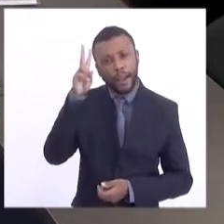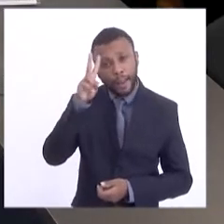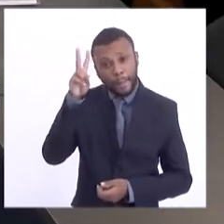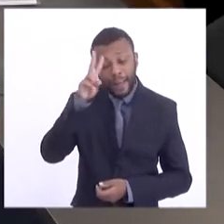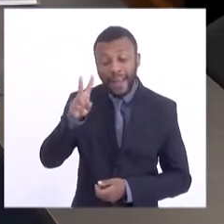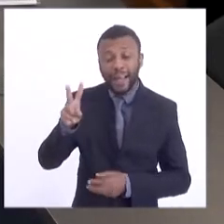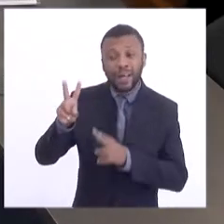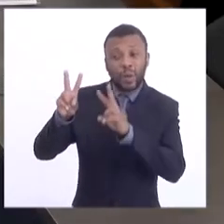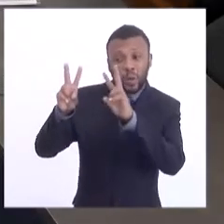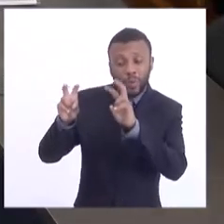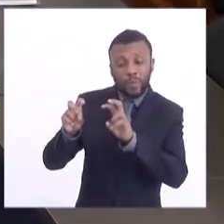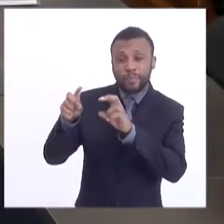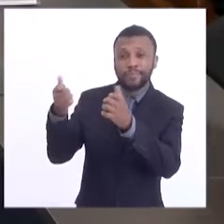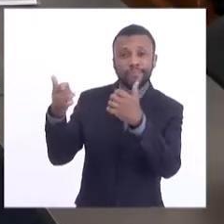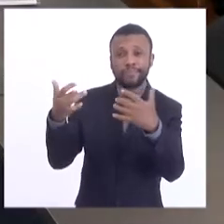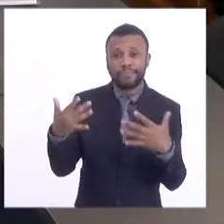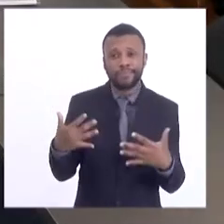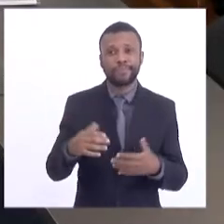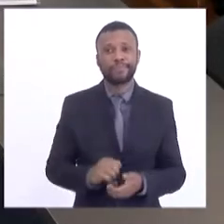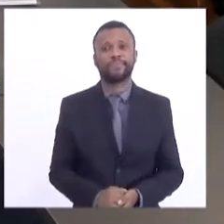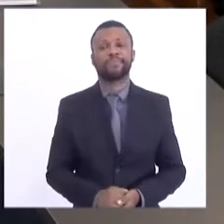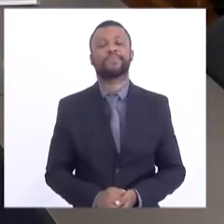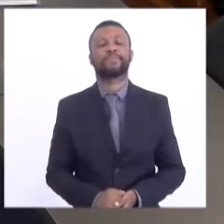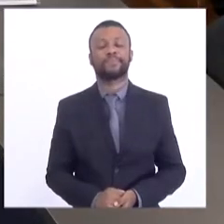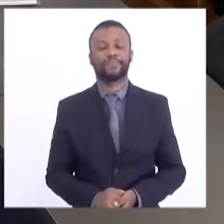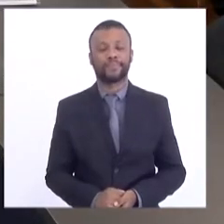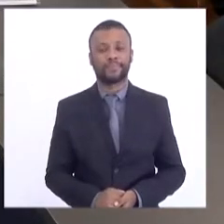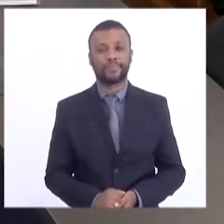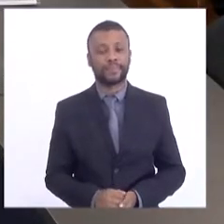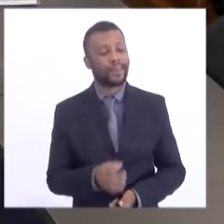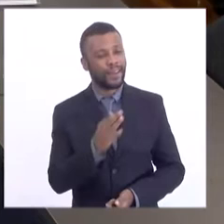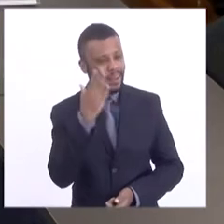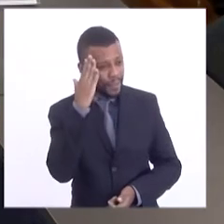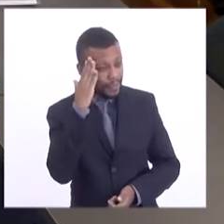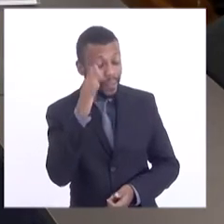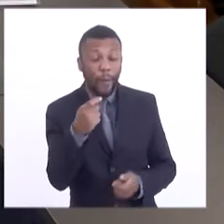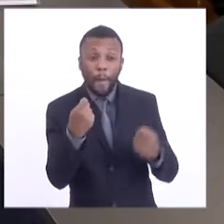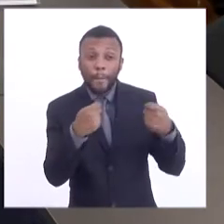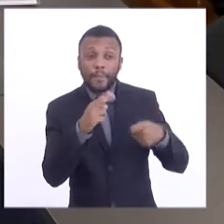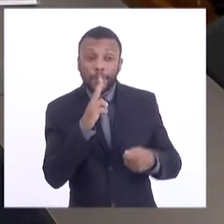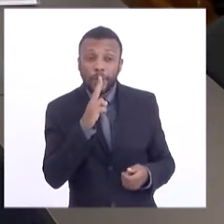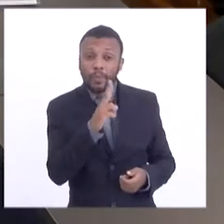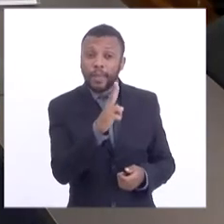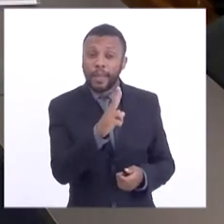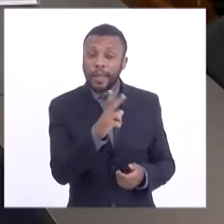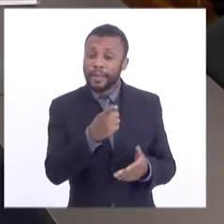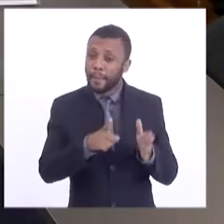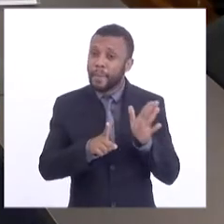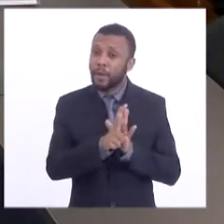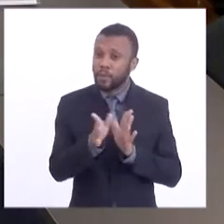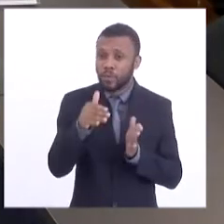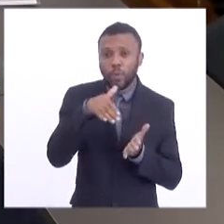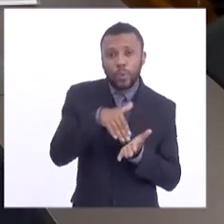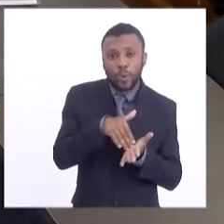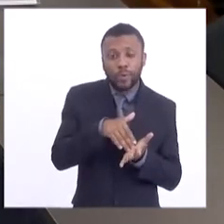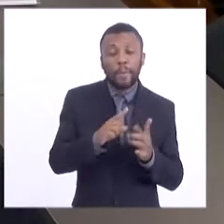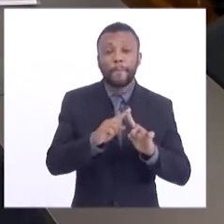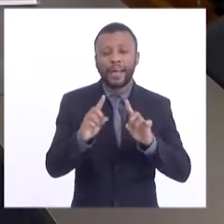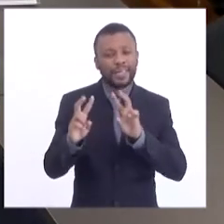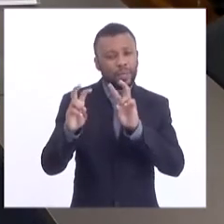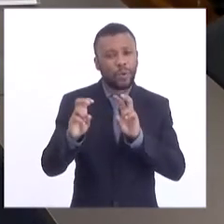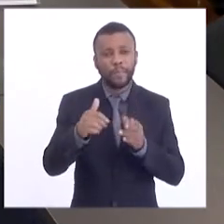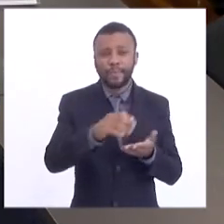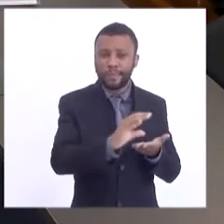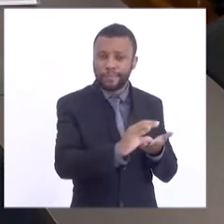da sua hora eu tô sem volta funciona eu precisava só responder a última pergunta o ar não mas em relação